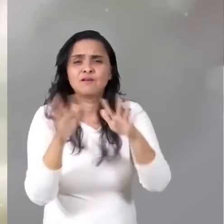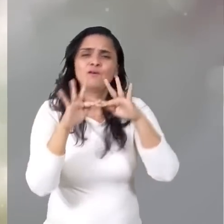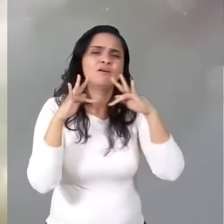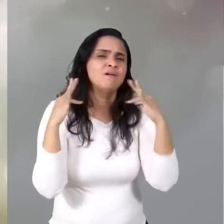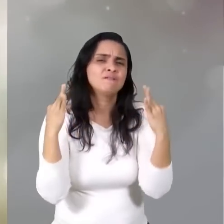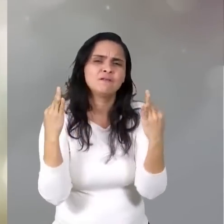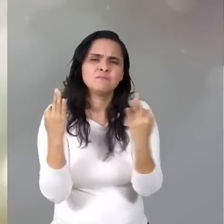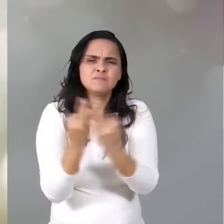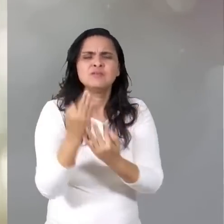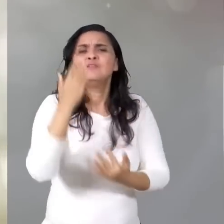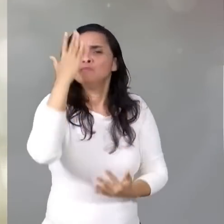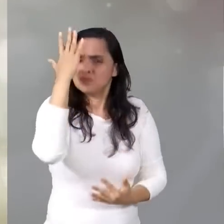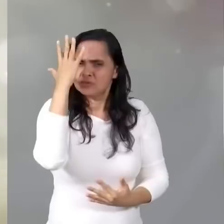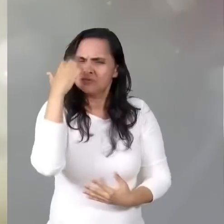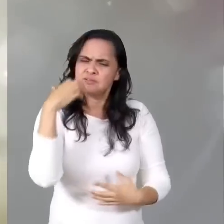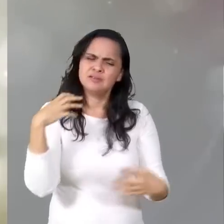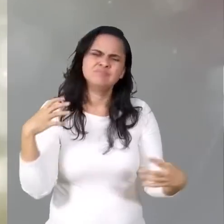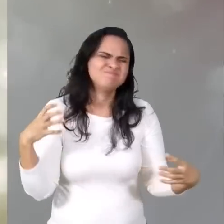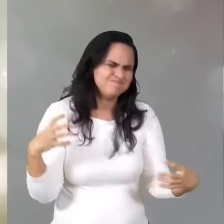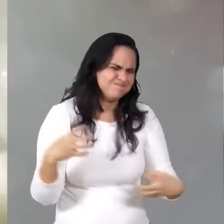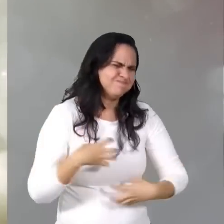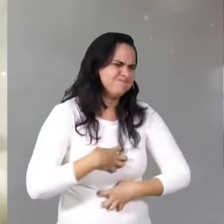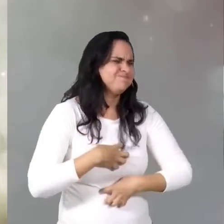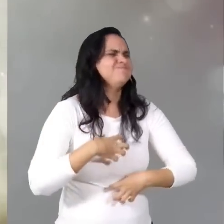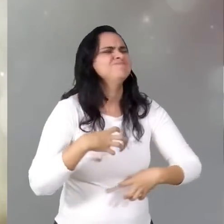casa. Sabes